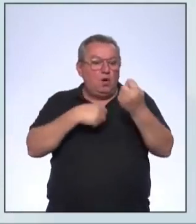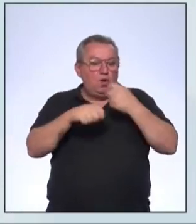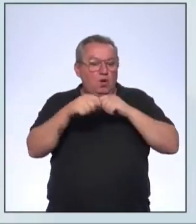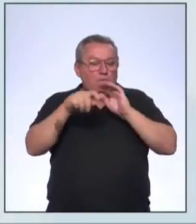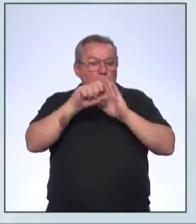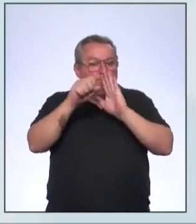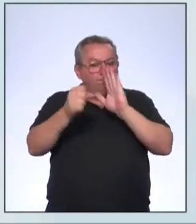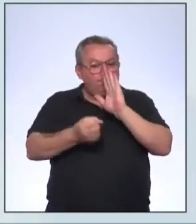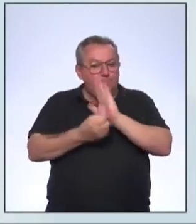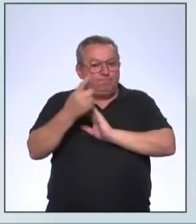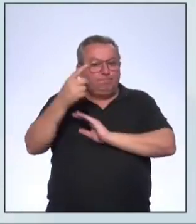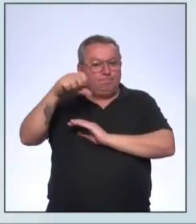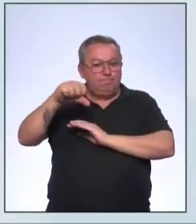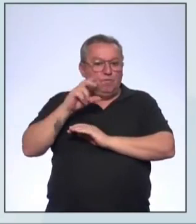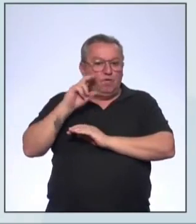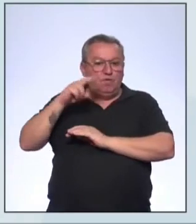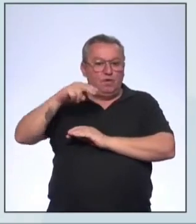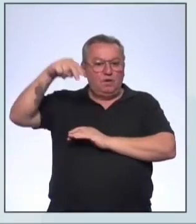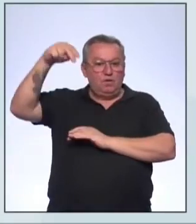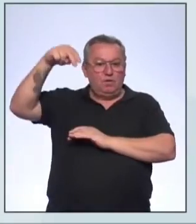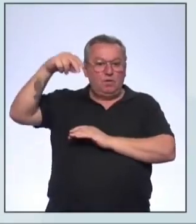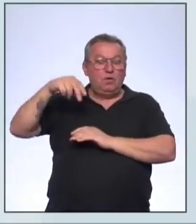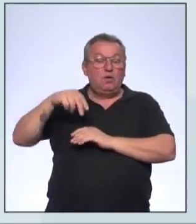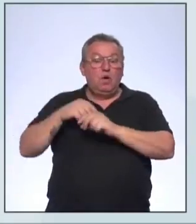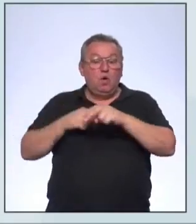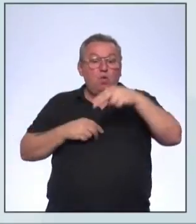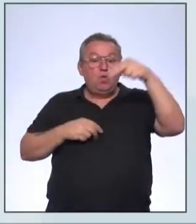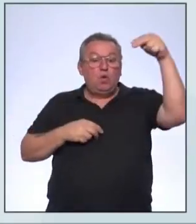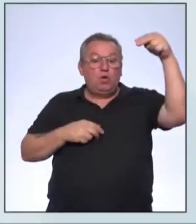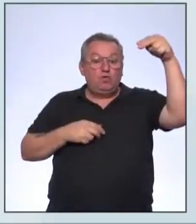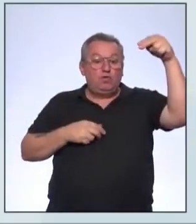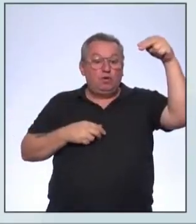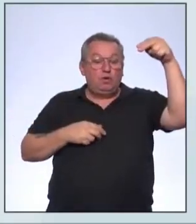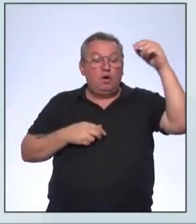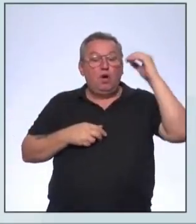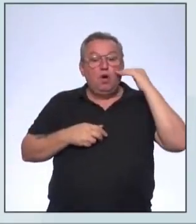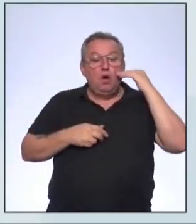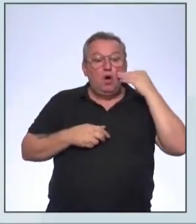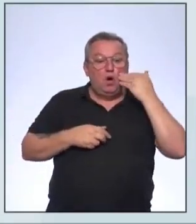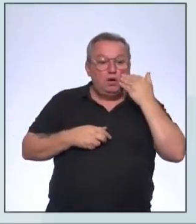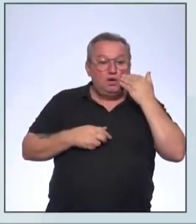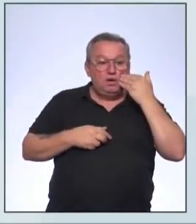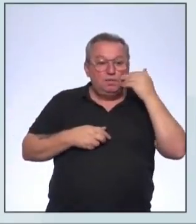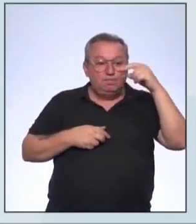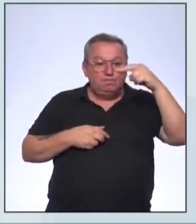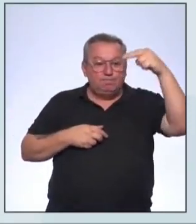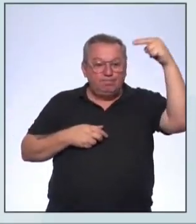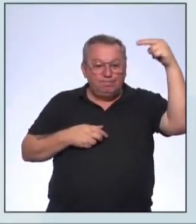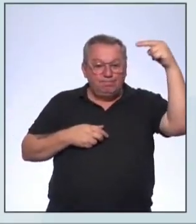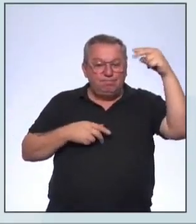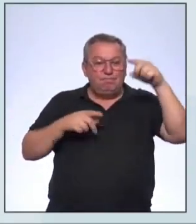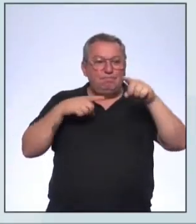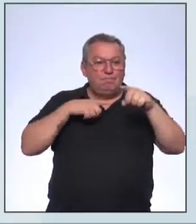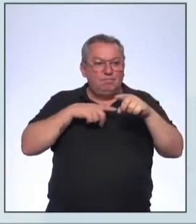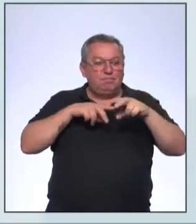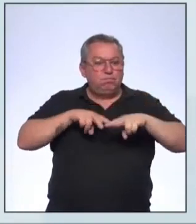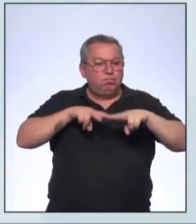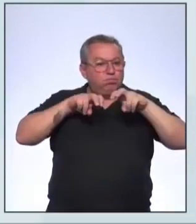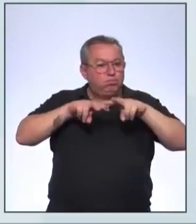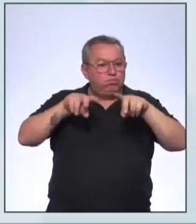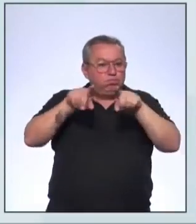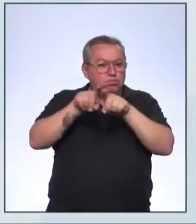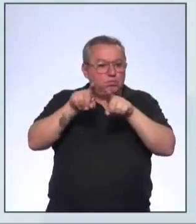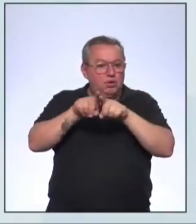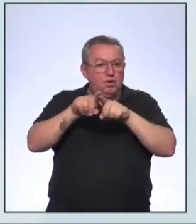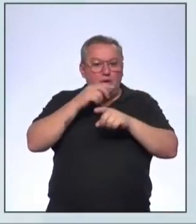XIX. Então a gente observa no norte aí em rosa, né, ainda as drogas do sertão, né, ainda sendo bastante exploradas, né.